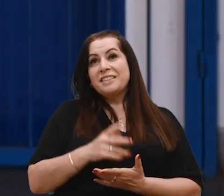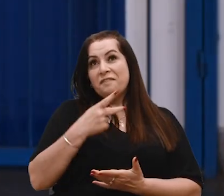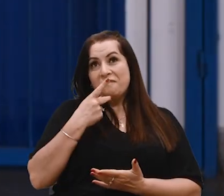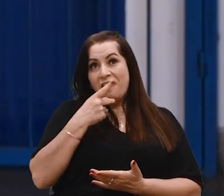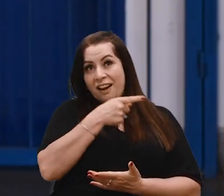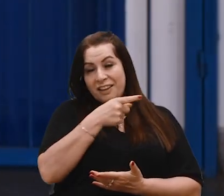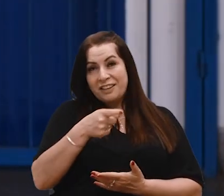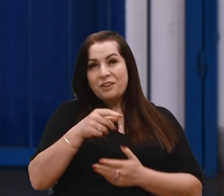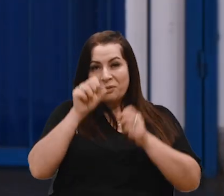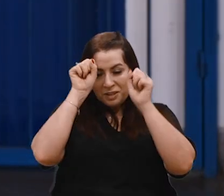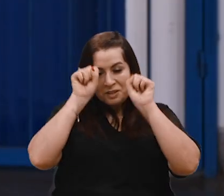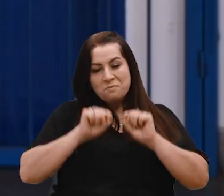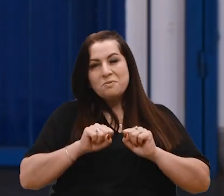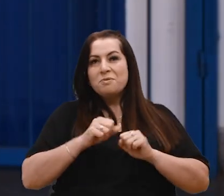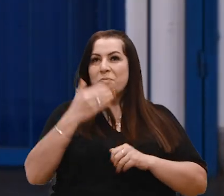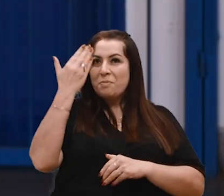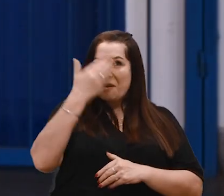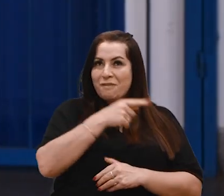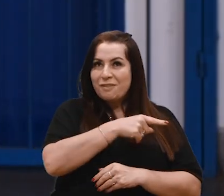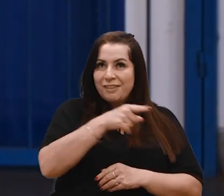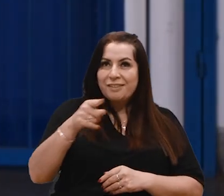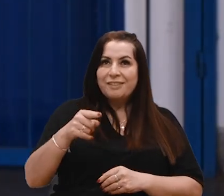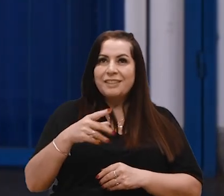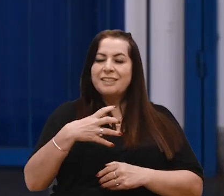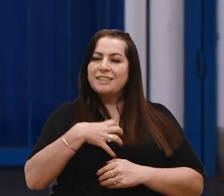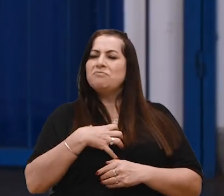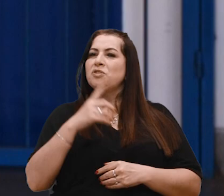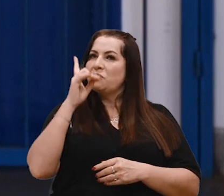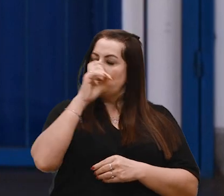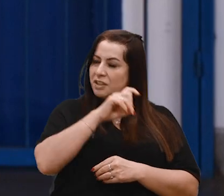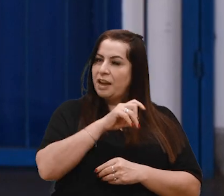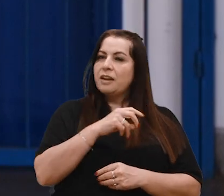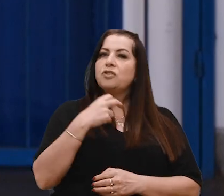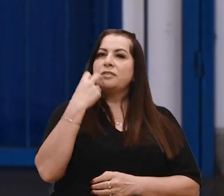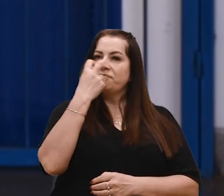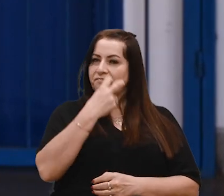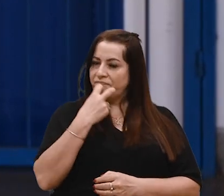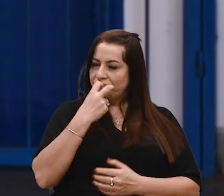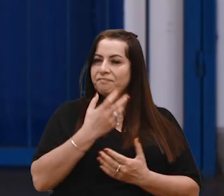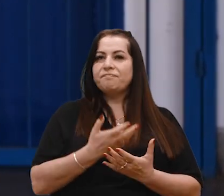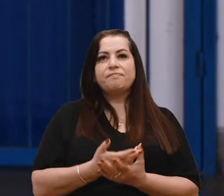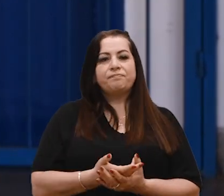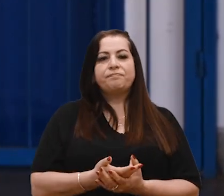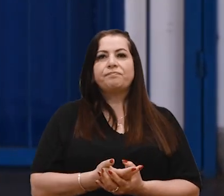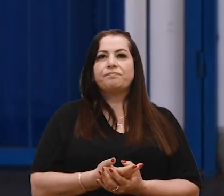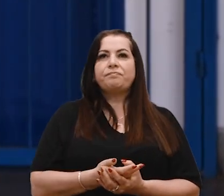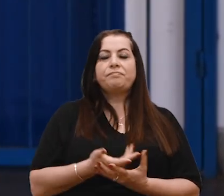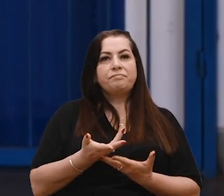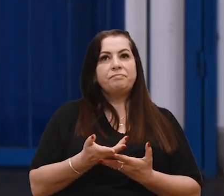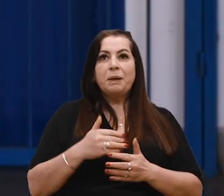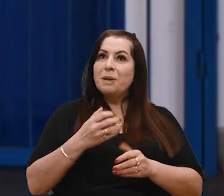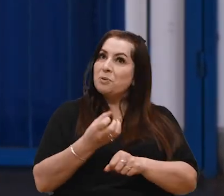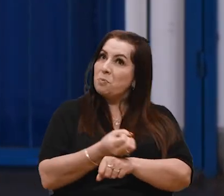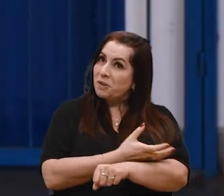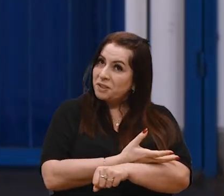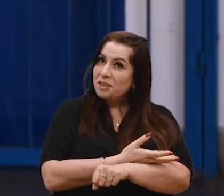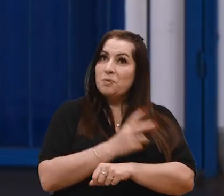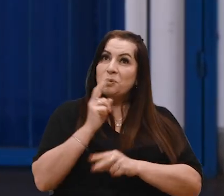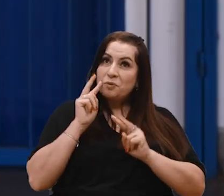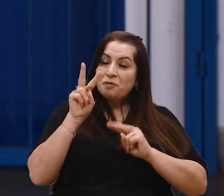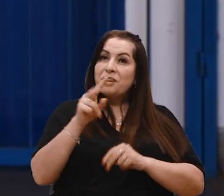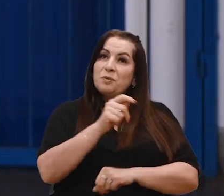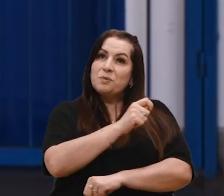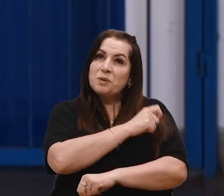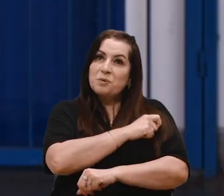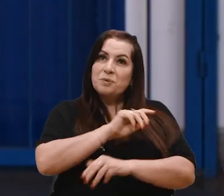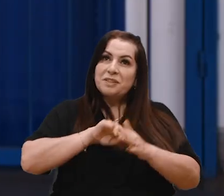esse testemunho e provou, né? Ela também sentiu a dificuldade na oralidade. Mas é uma